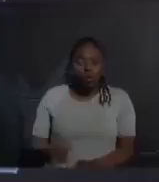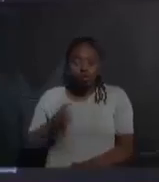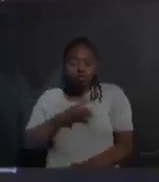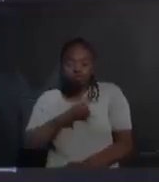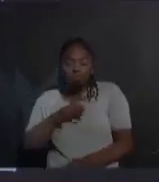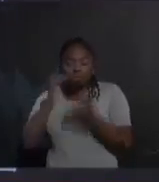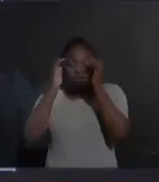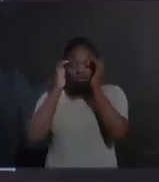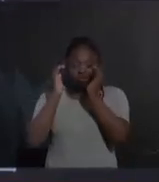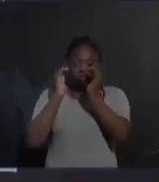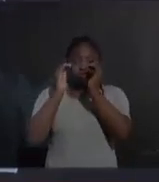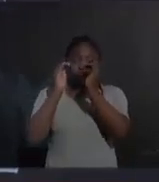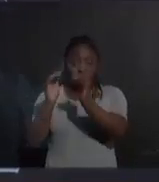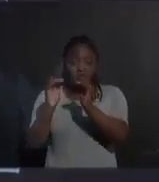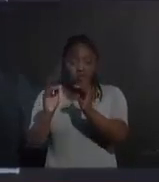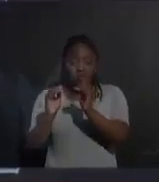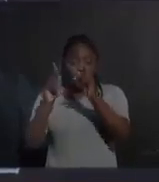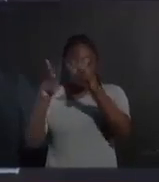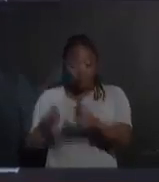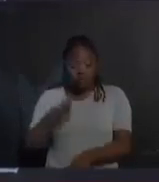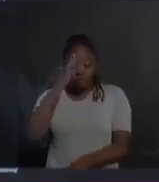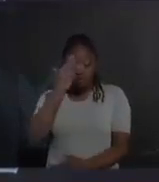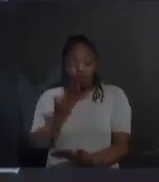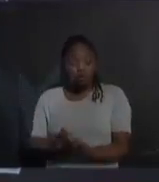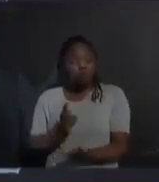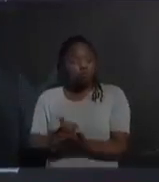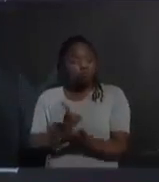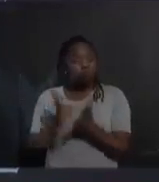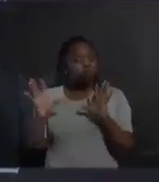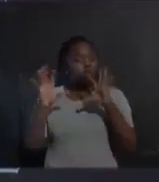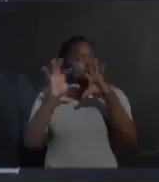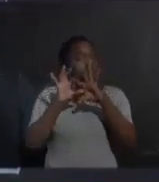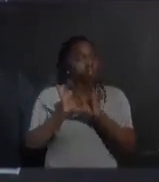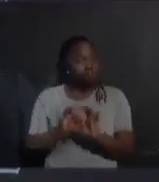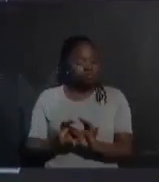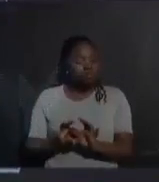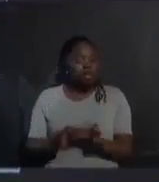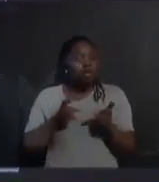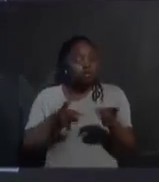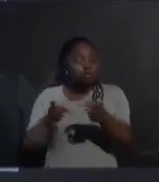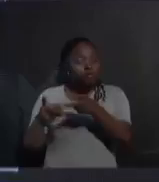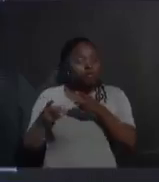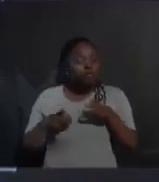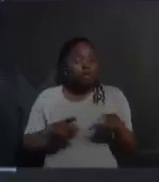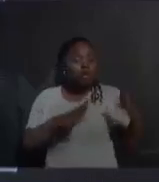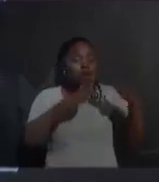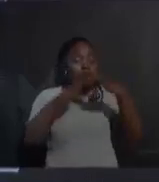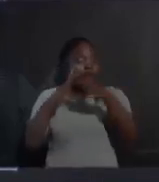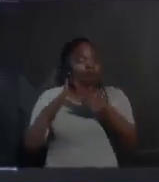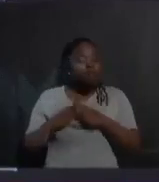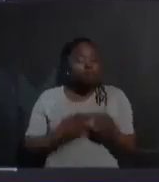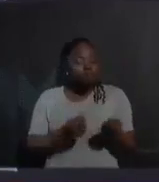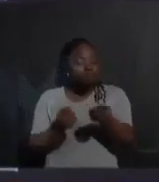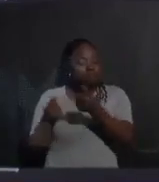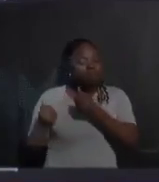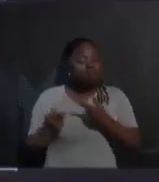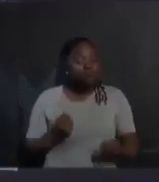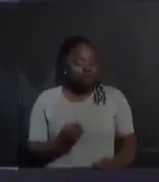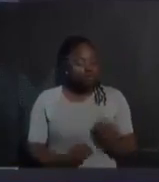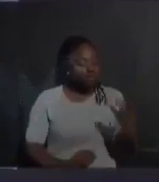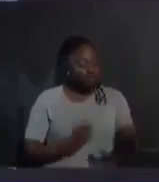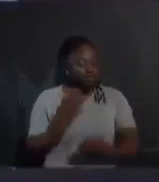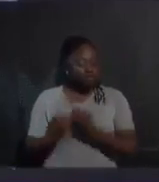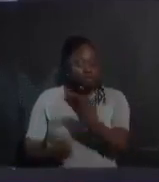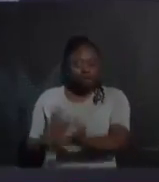pelos apóstolos. Os que criam mantinham-se unidos e tinham tudo em comum. Vendendo suas propriedades e bens, distribuíam a cada um conforme a